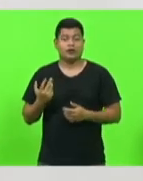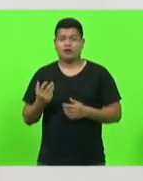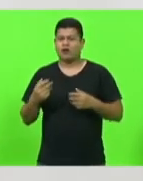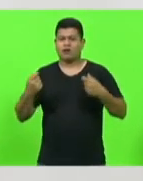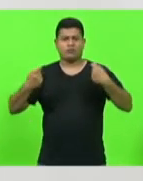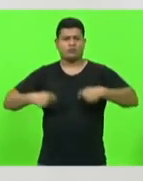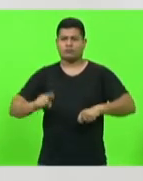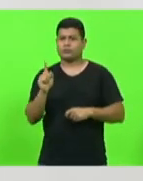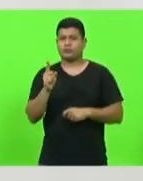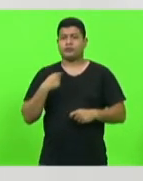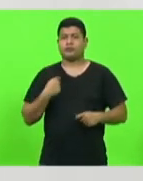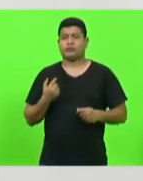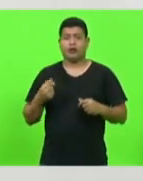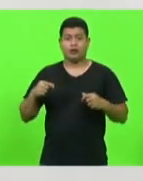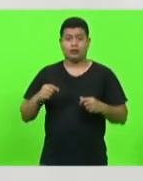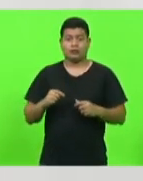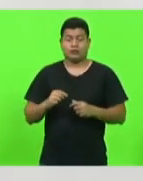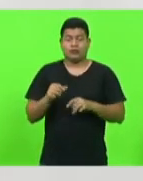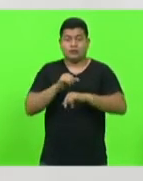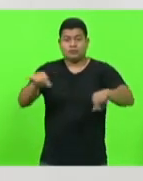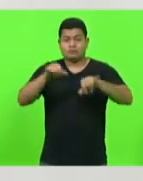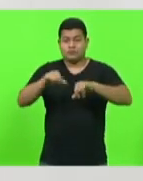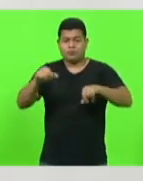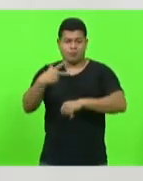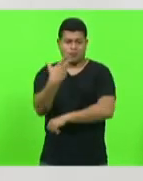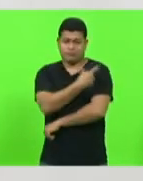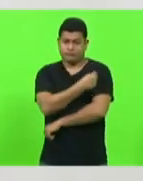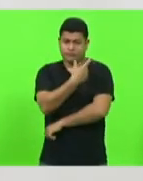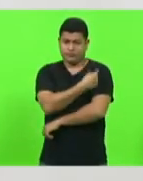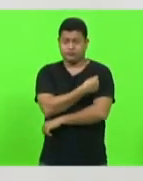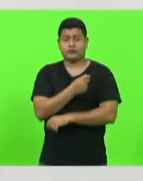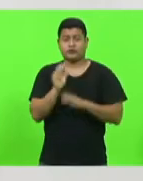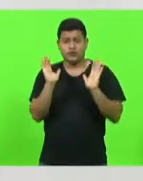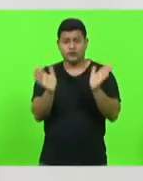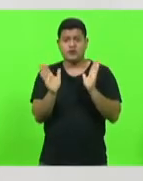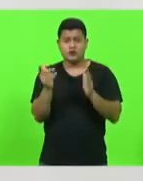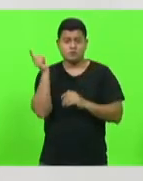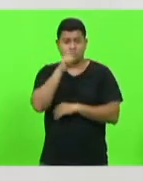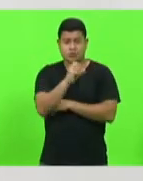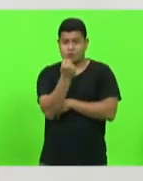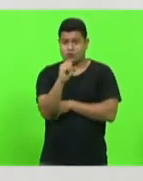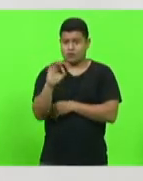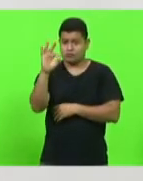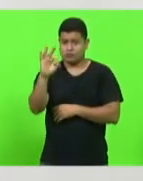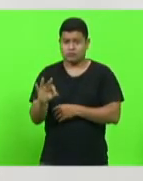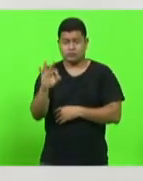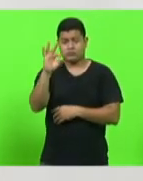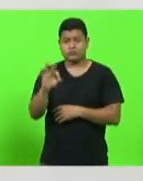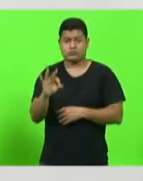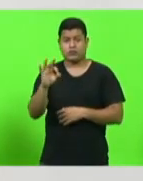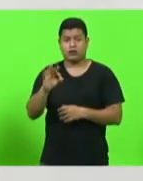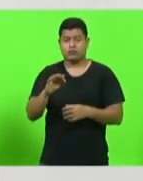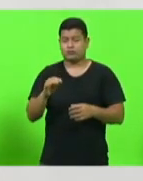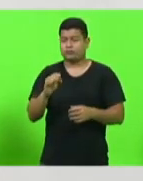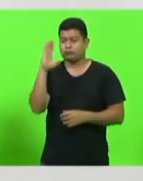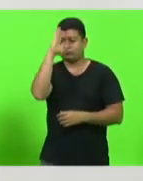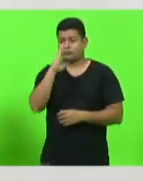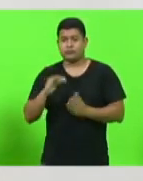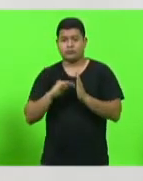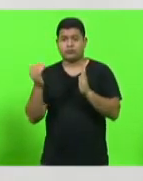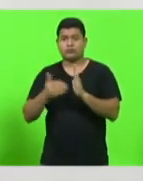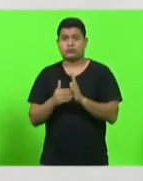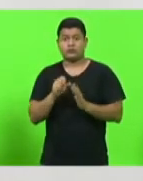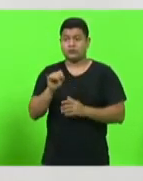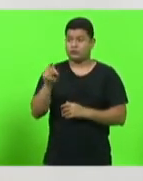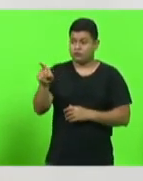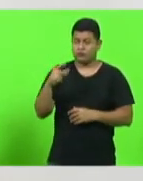Brasil, mais de 80% da população. Felipe, mas eu vacinei, vou me expor então a quem não se vacinou. Poxa, se você se vacinou, eu acredito